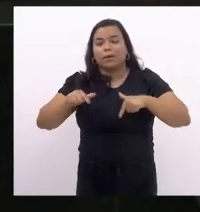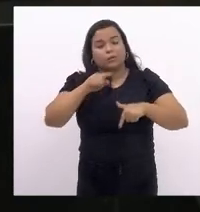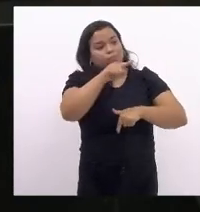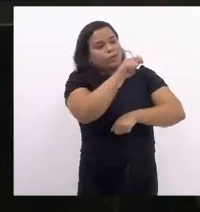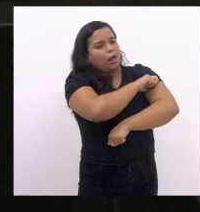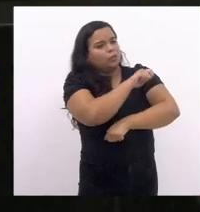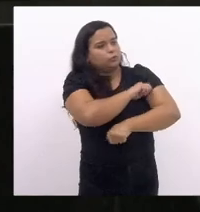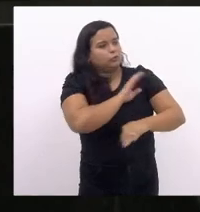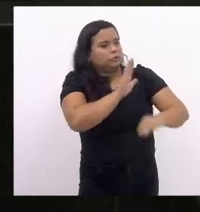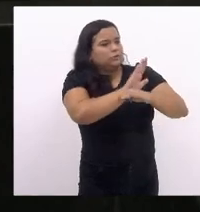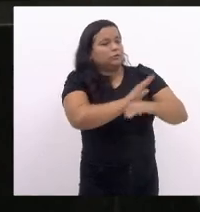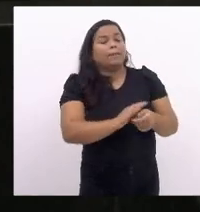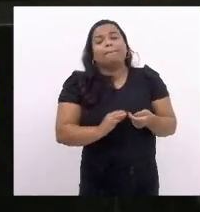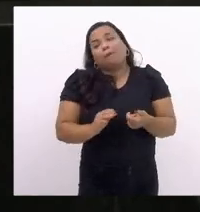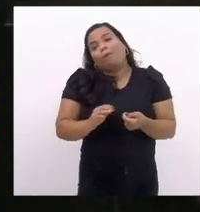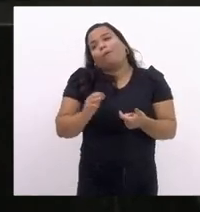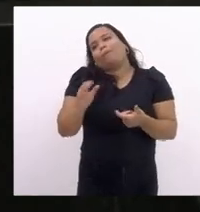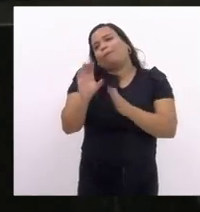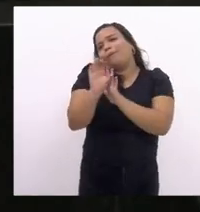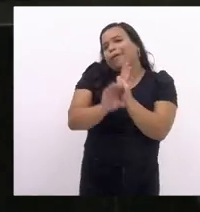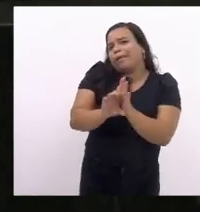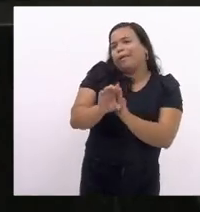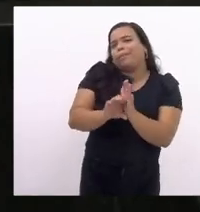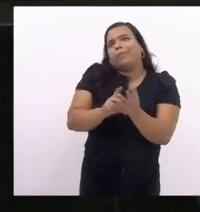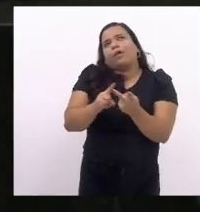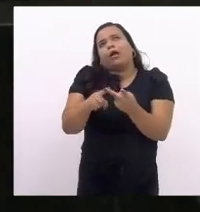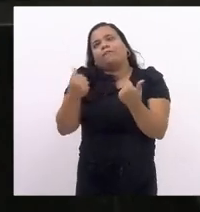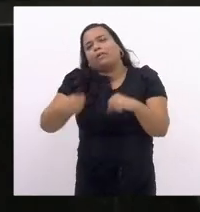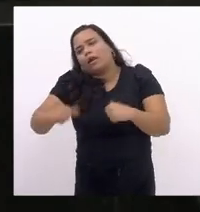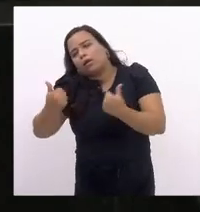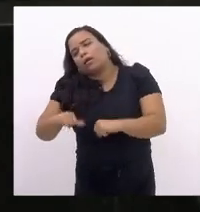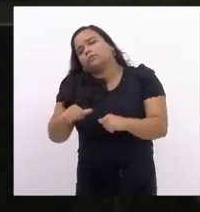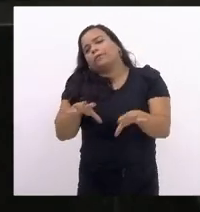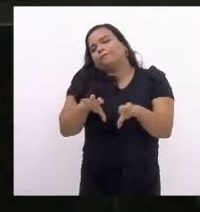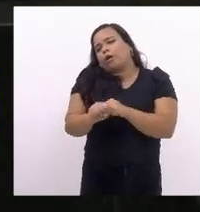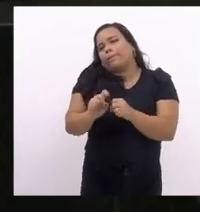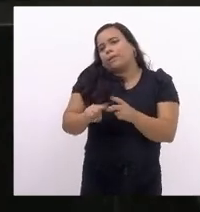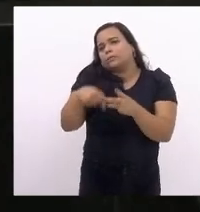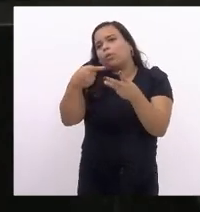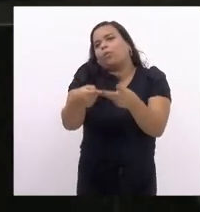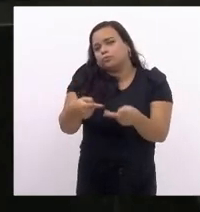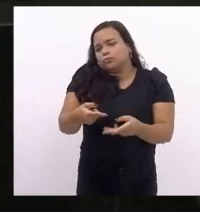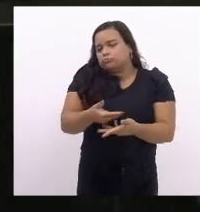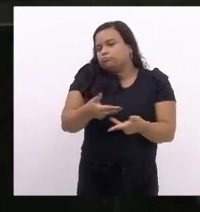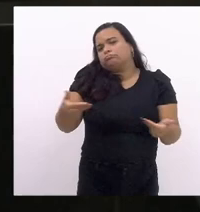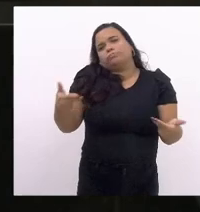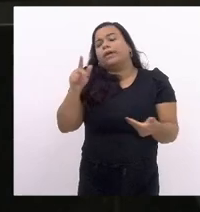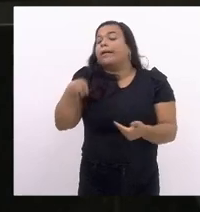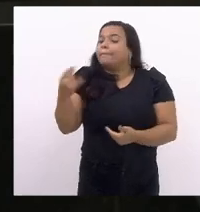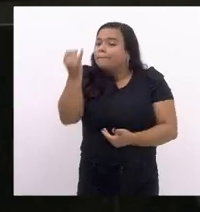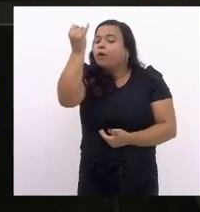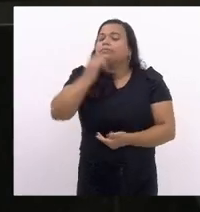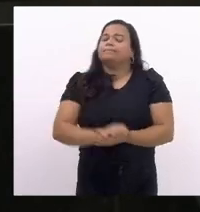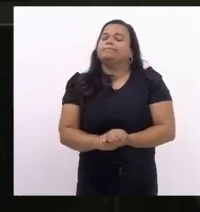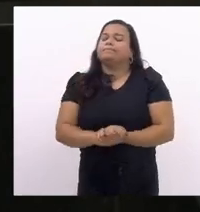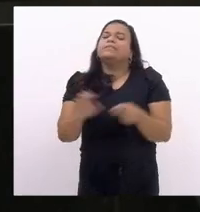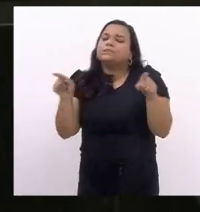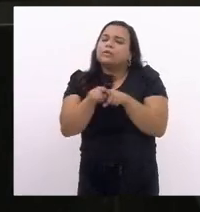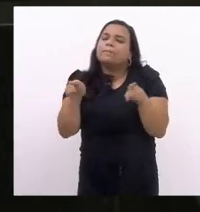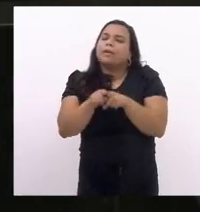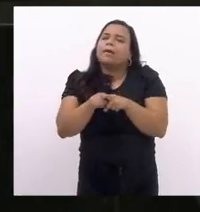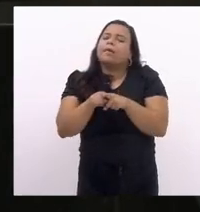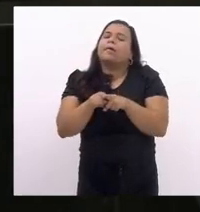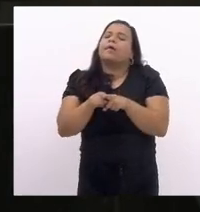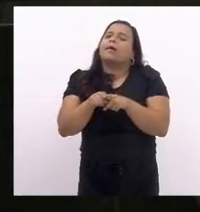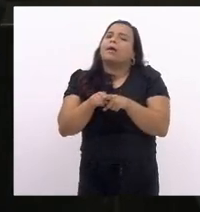e, portanto, o currículo, a avaliação, a formação continuada dos profissionais e tudo mais. Portanto, essa é uma dimensão importante. Ao mesmo tempo, Flávio, o